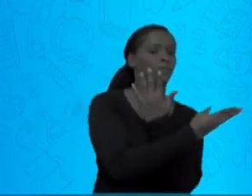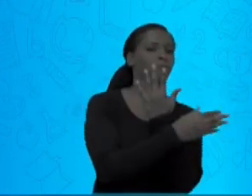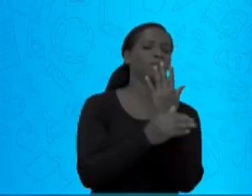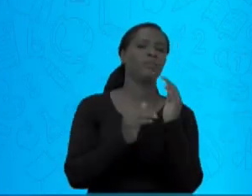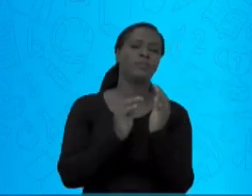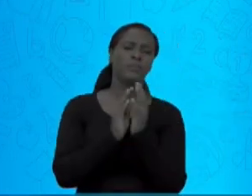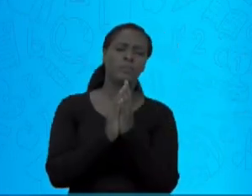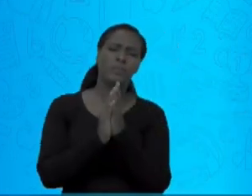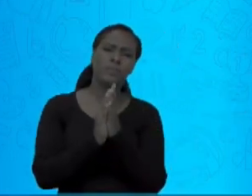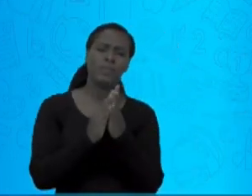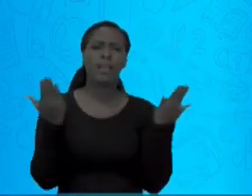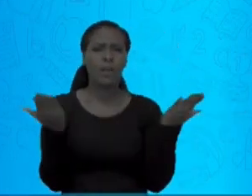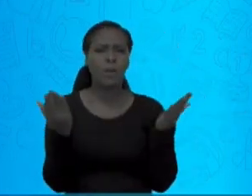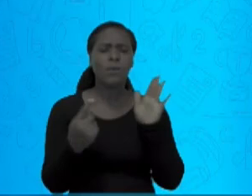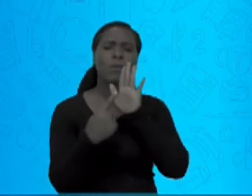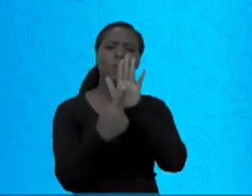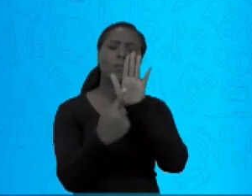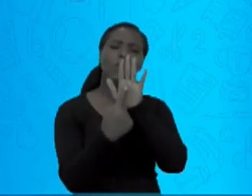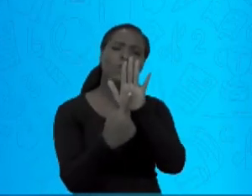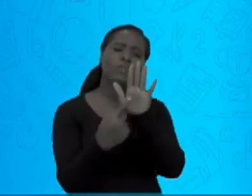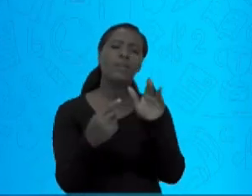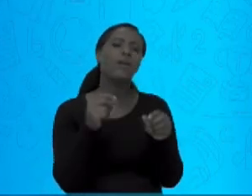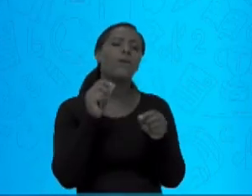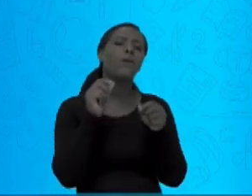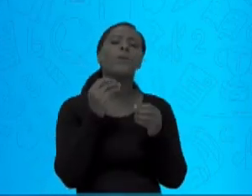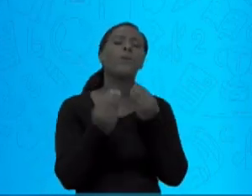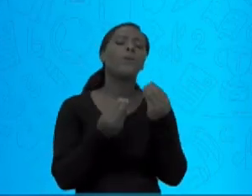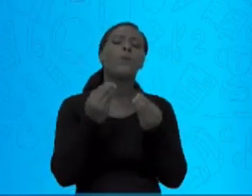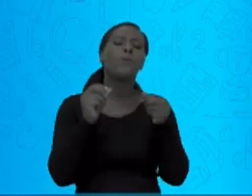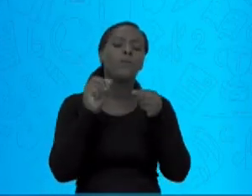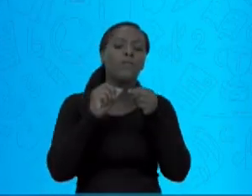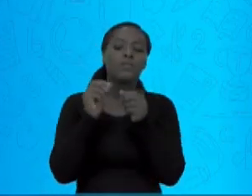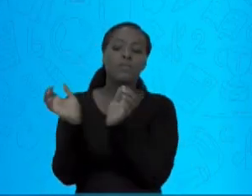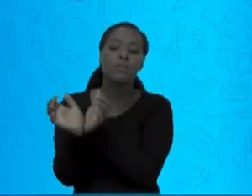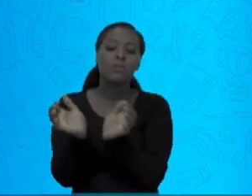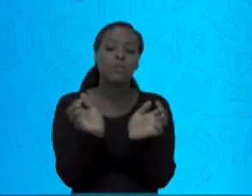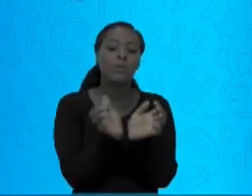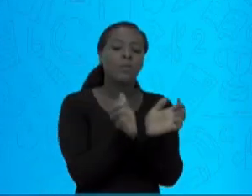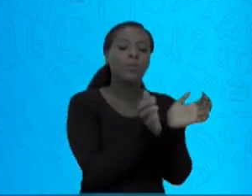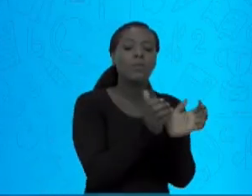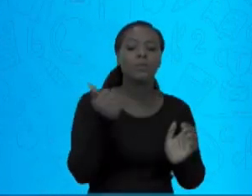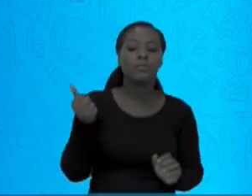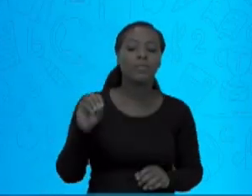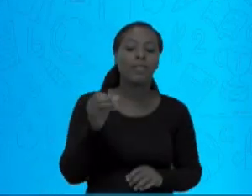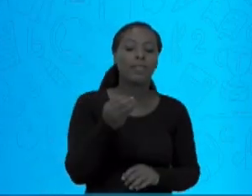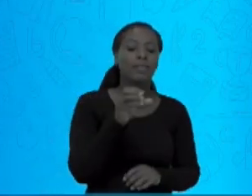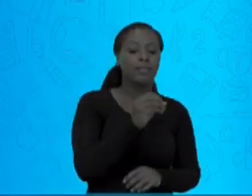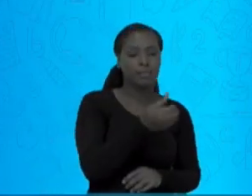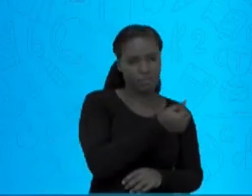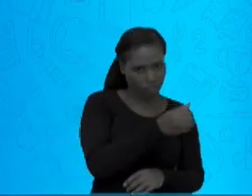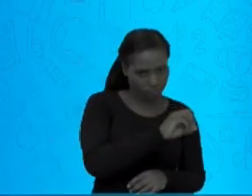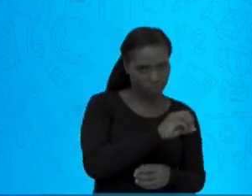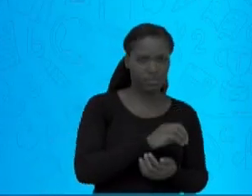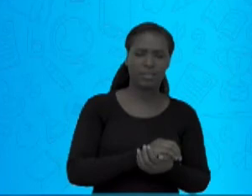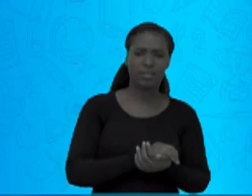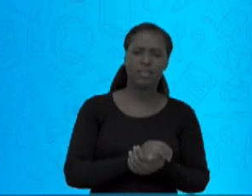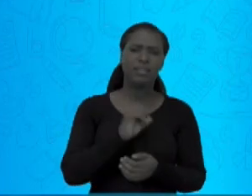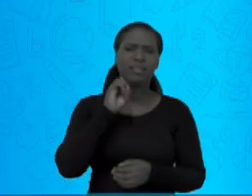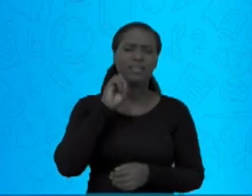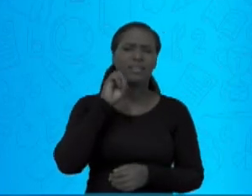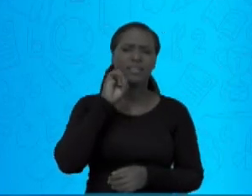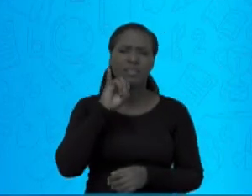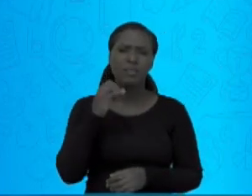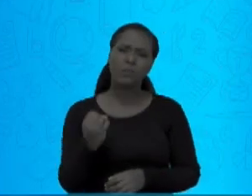Aqui eu vou mostrar para vocês formando agrupamentos de 10. Olha bem, se eu contar essas unidades